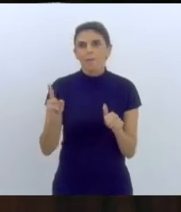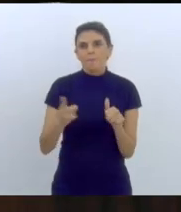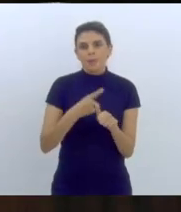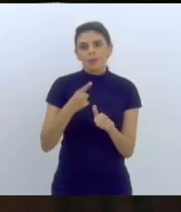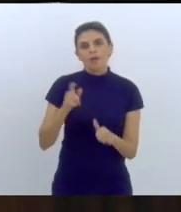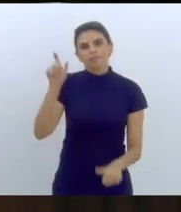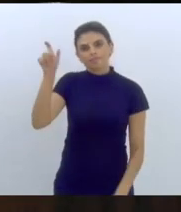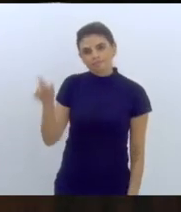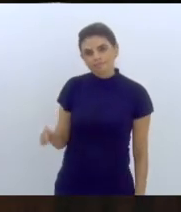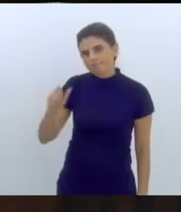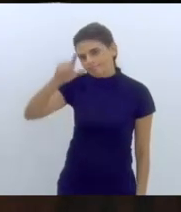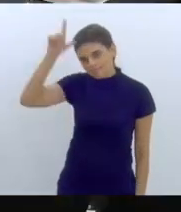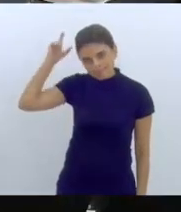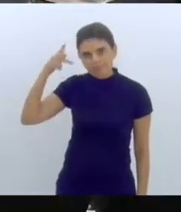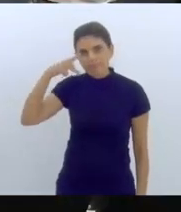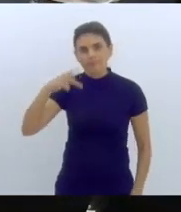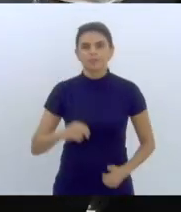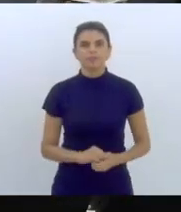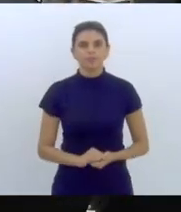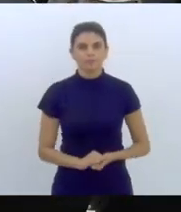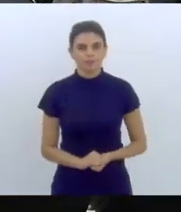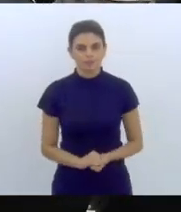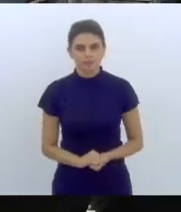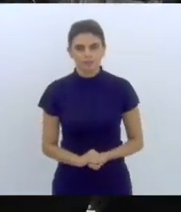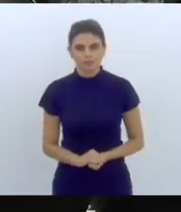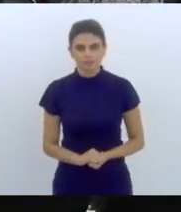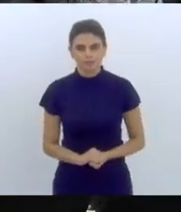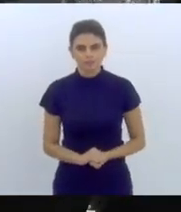é o deputado Luiz Paulo.